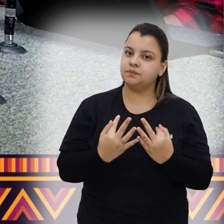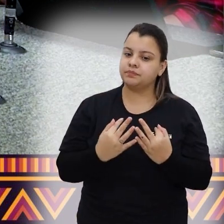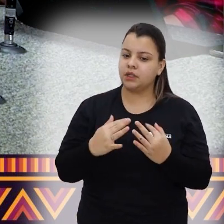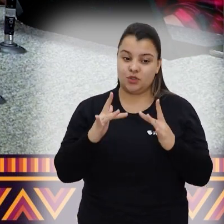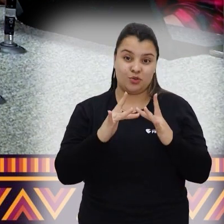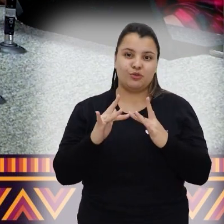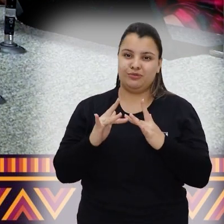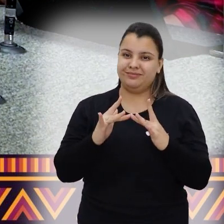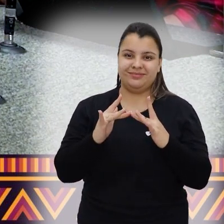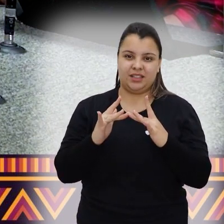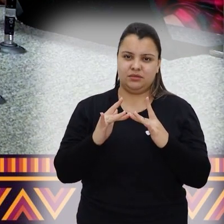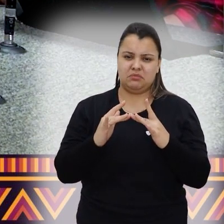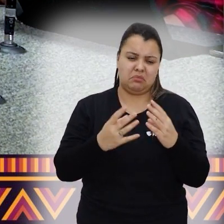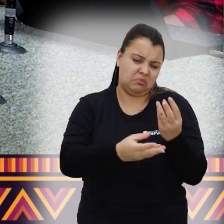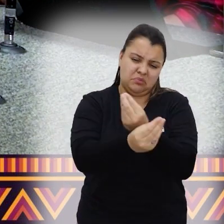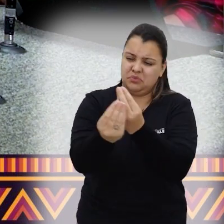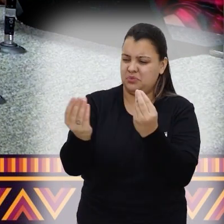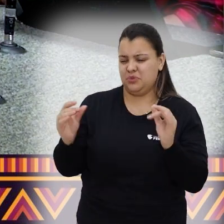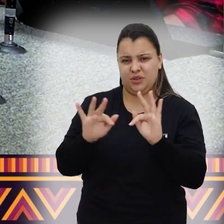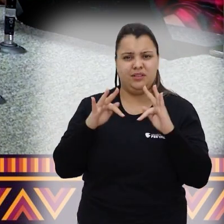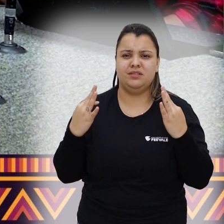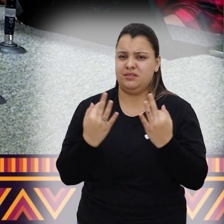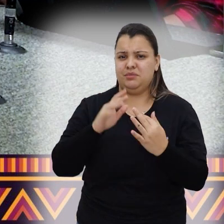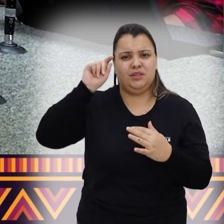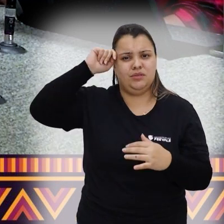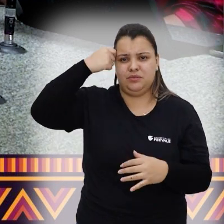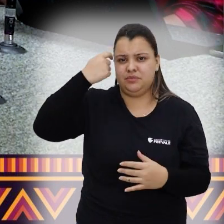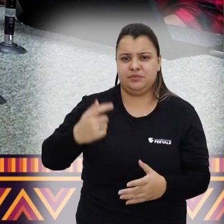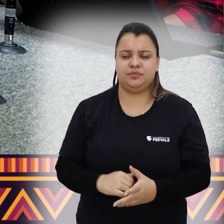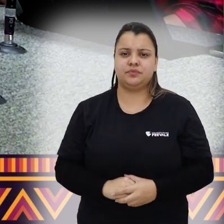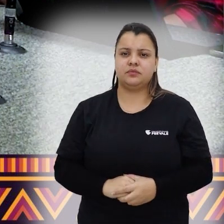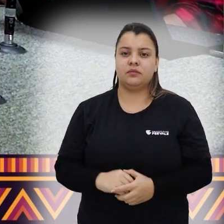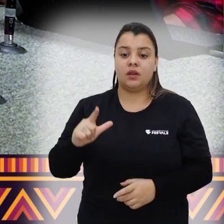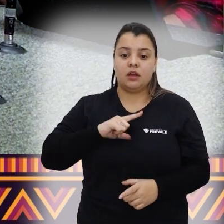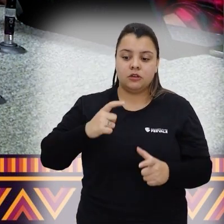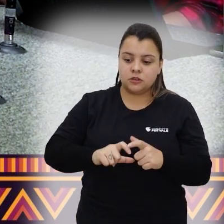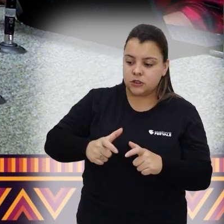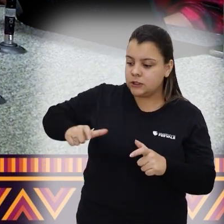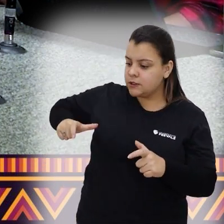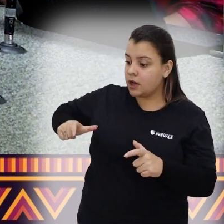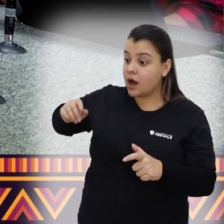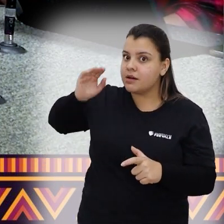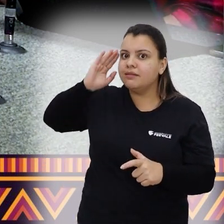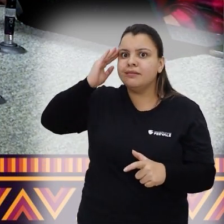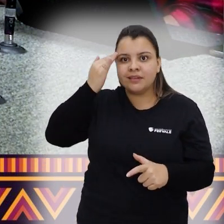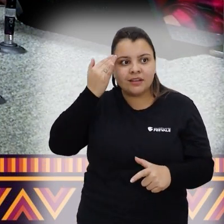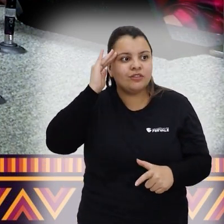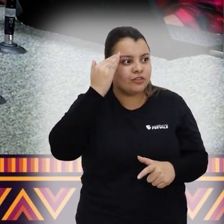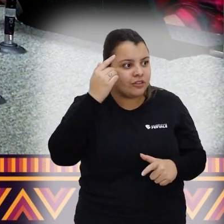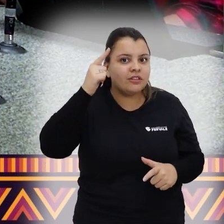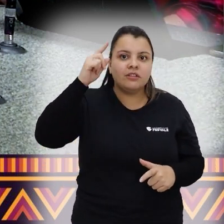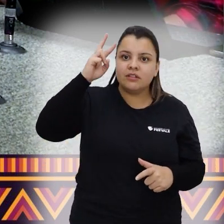né? São várias famílias de negros que tinham consciência do tamanho da luta, do tamanho